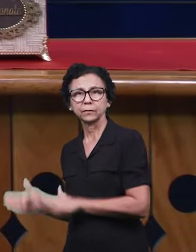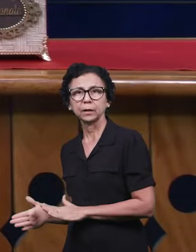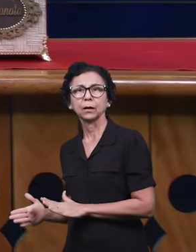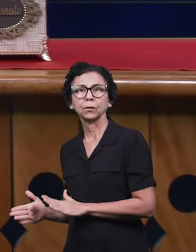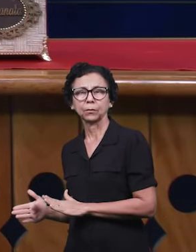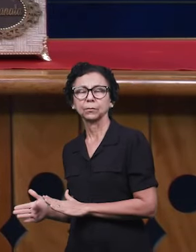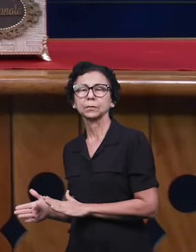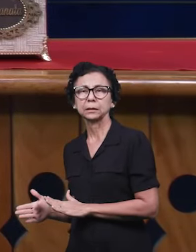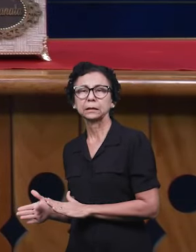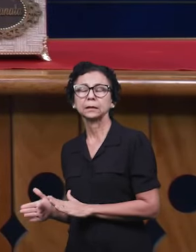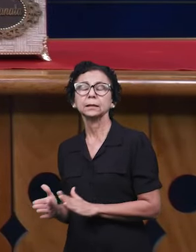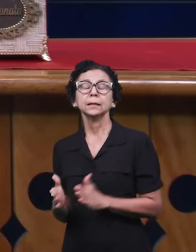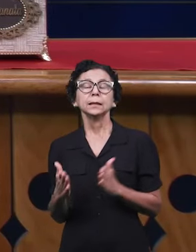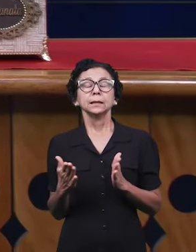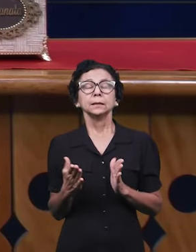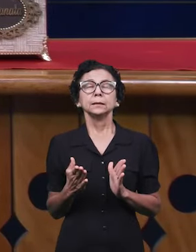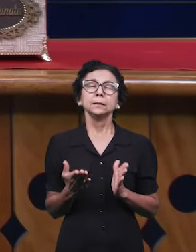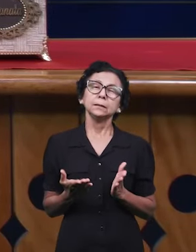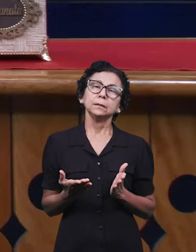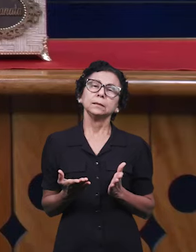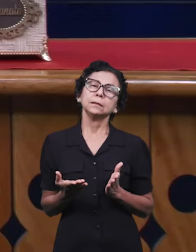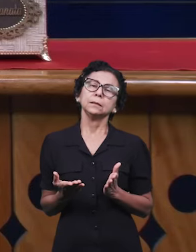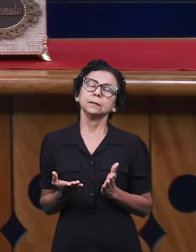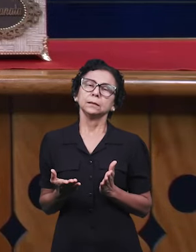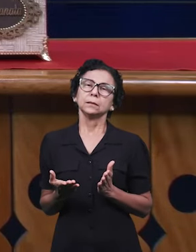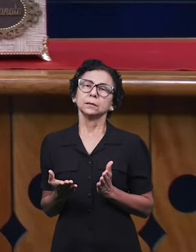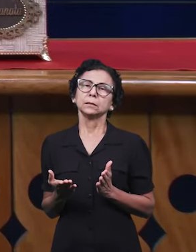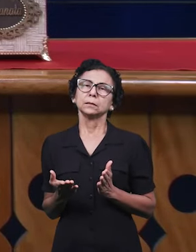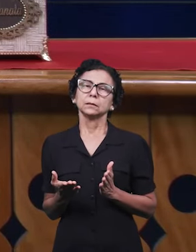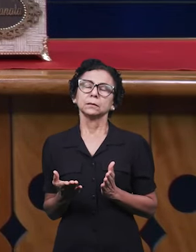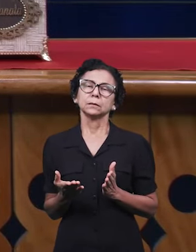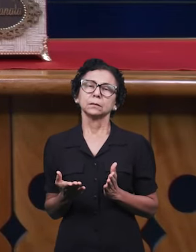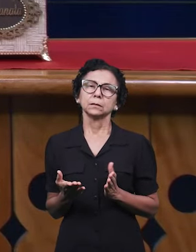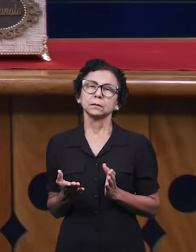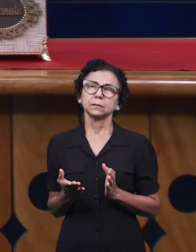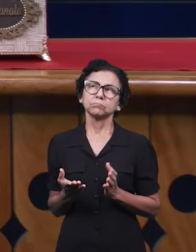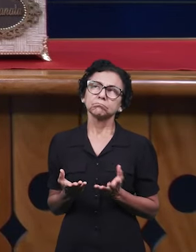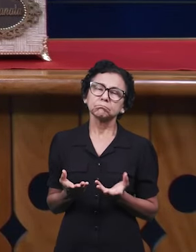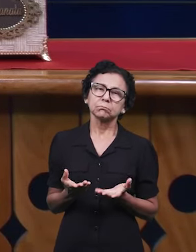igreja fiel. E já no final